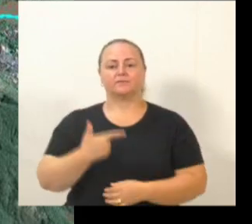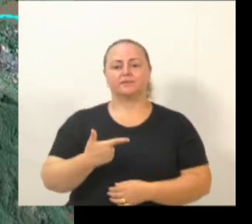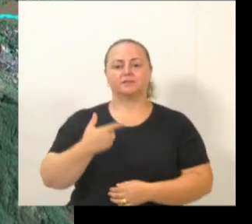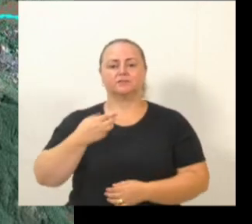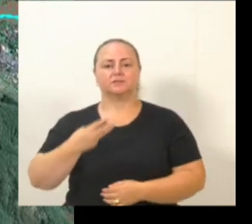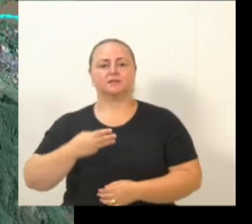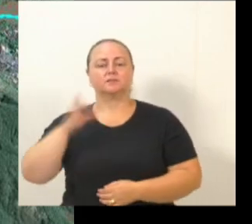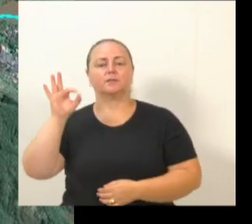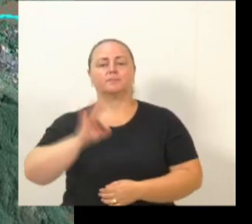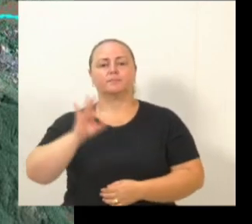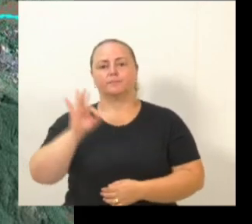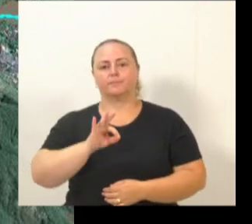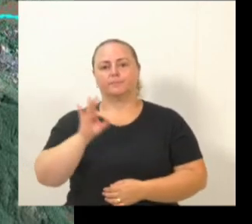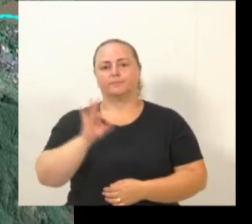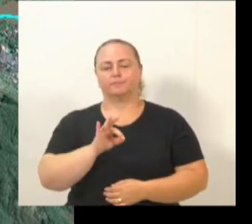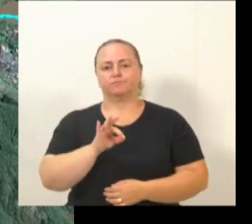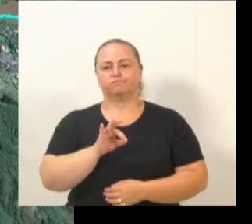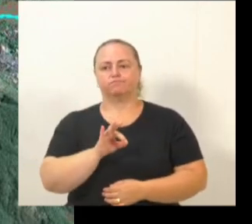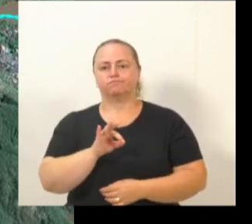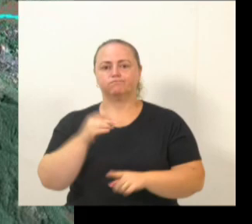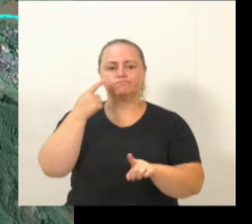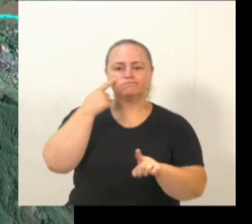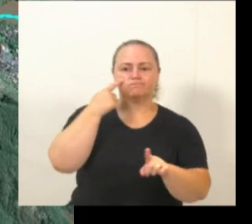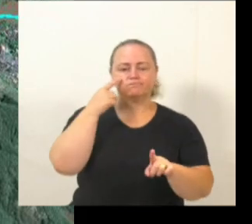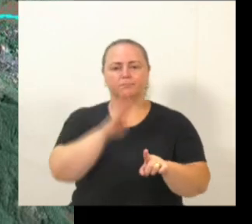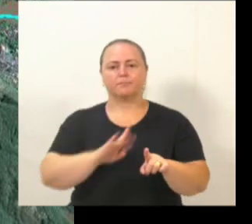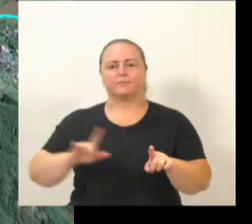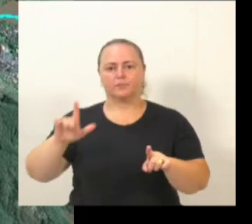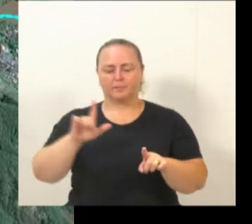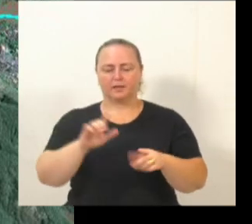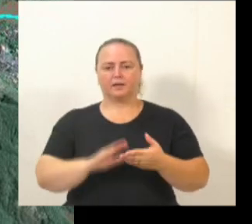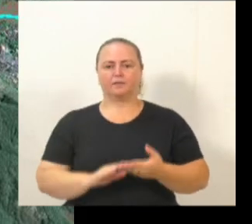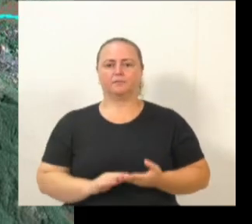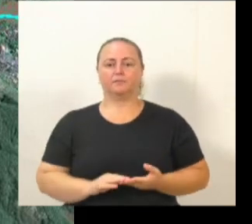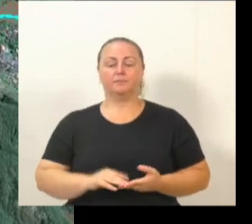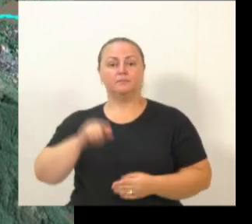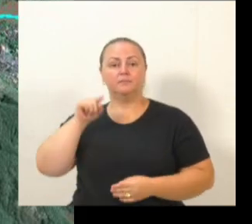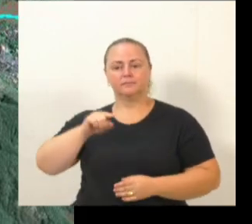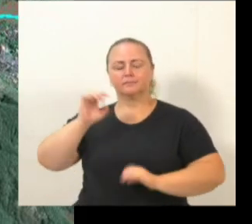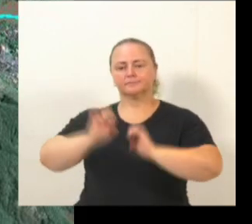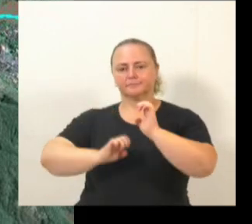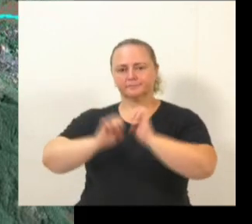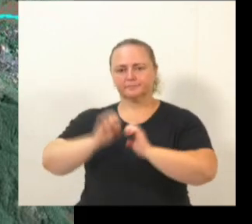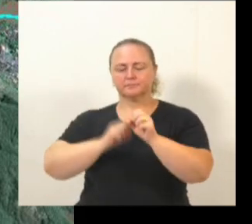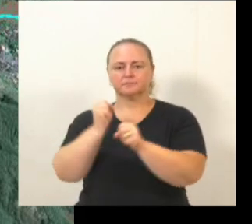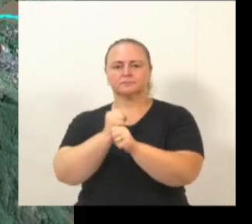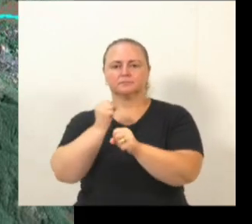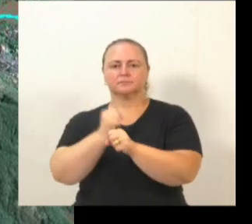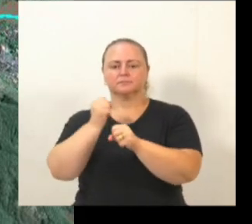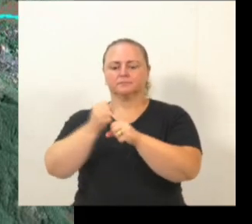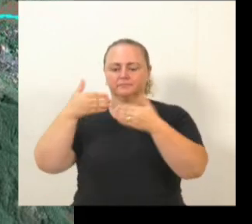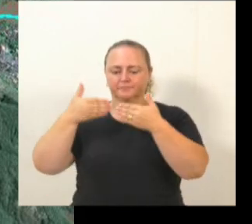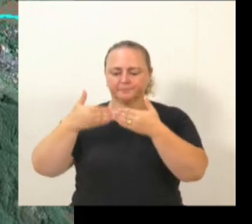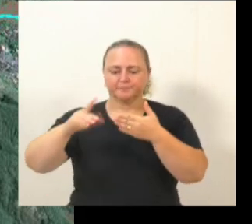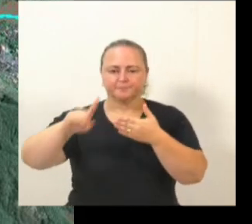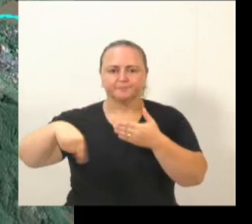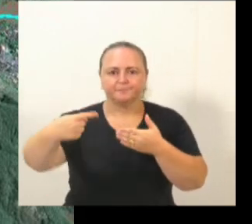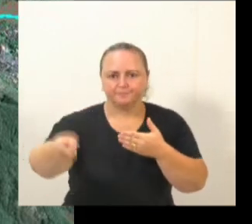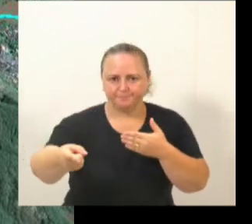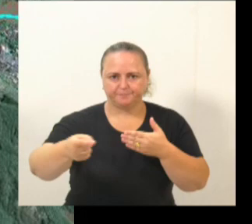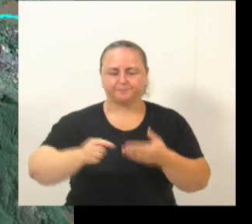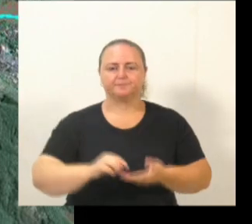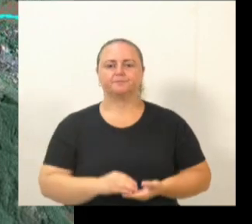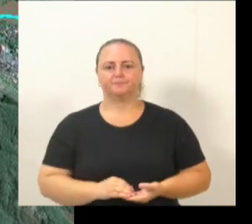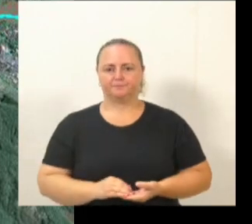cidade, e a concessionária passaria a construir o que fosse a partir desse sistema. Então, assim, a